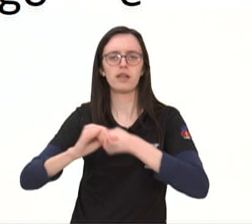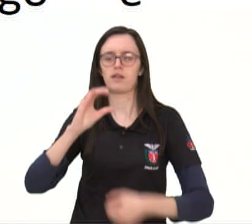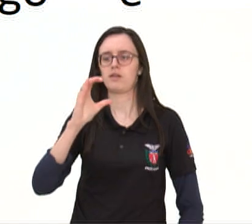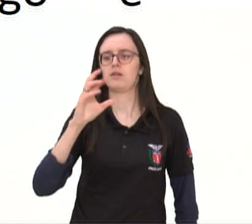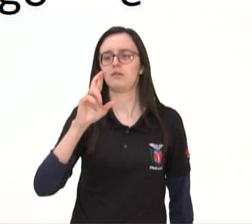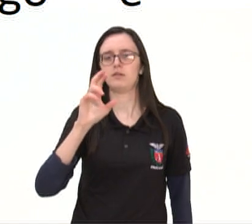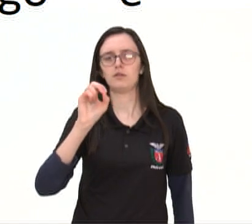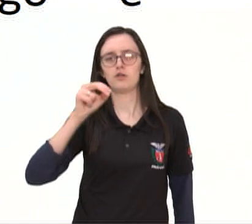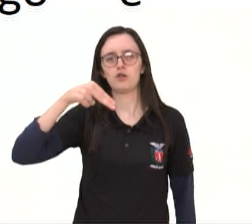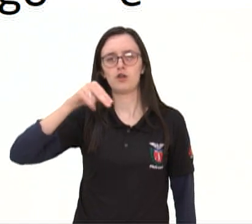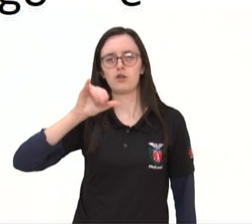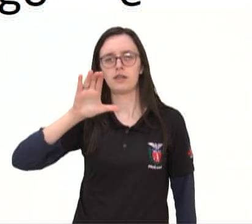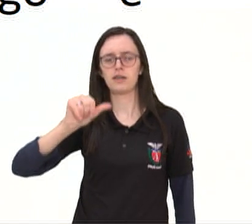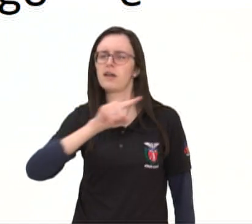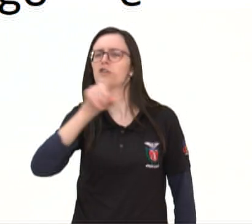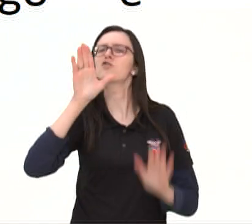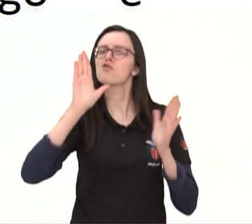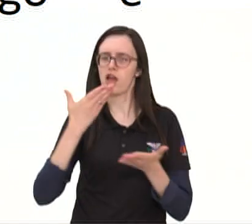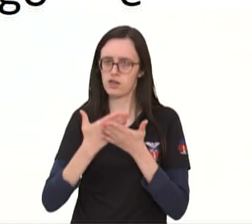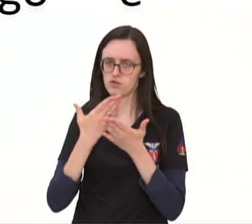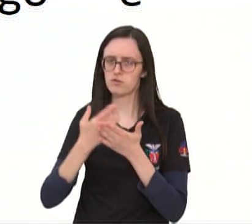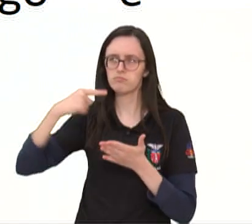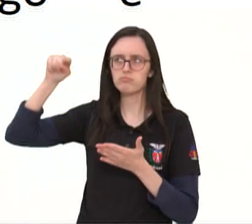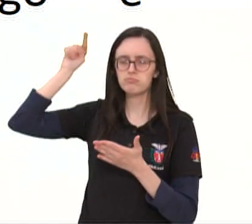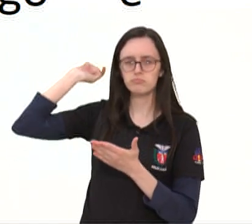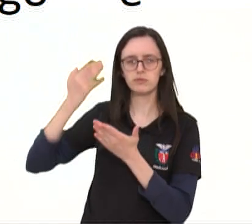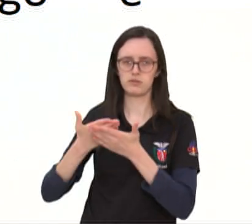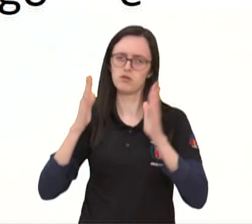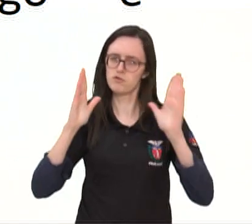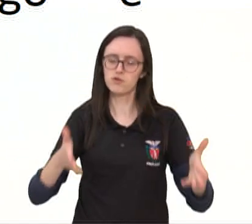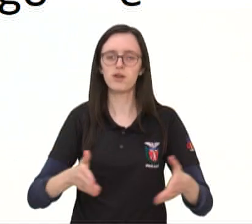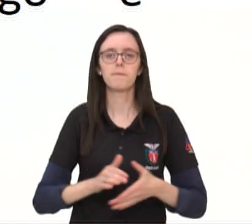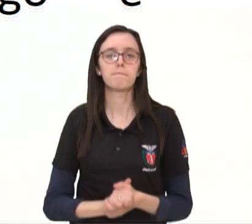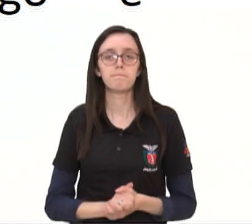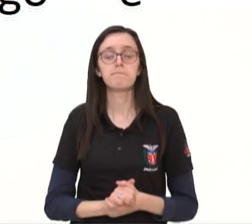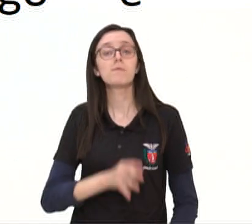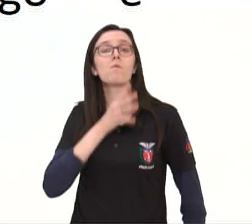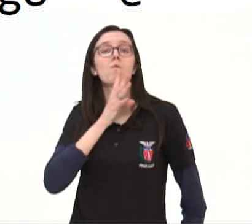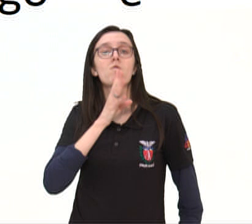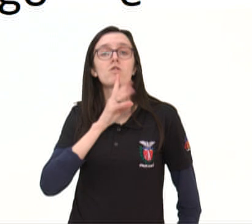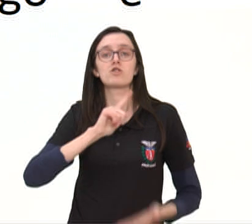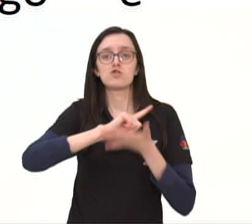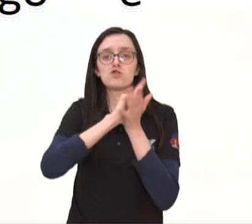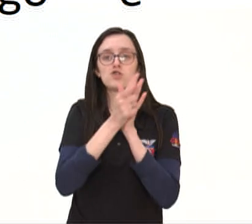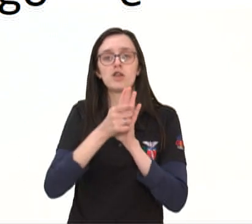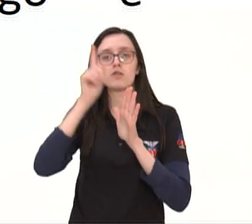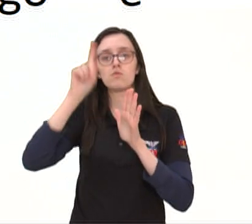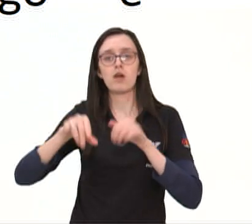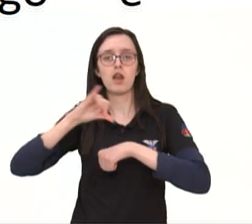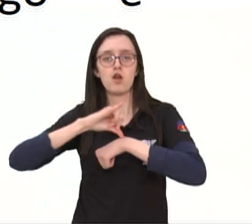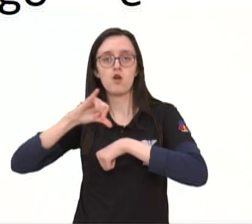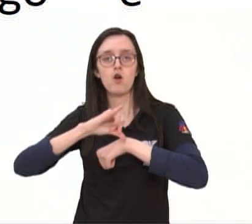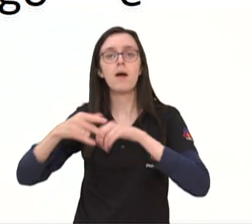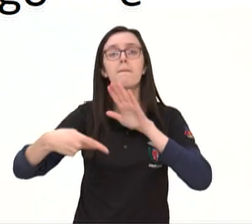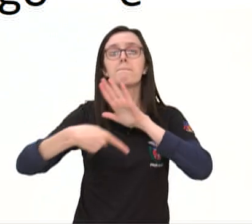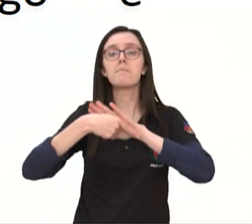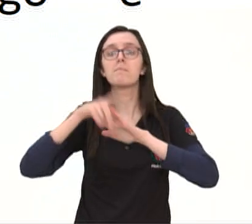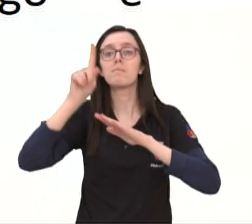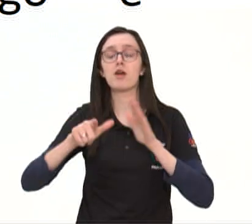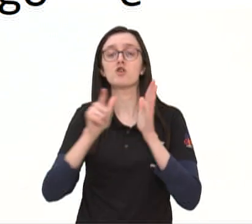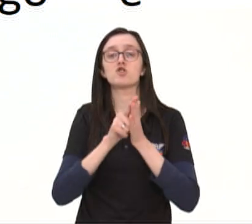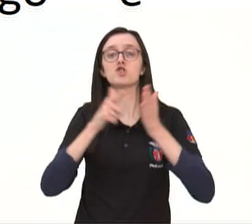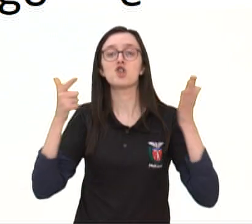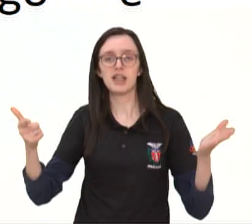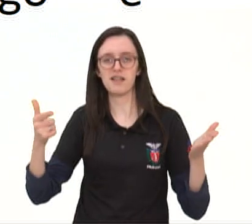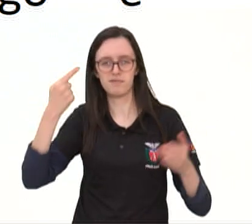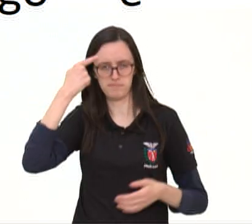já viram esse gênero crônica numa das aulas anteriores. Conhecer o gênero crônica jornalística, então eu vou